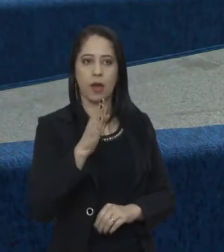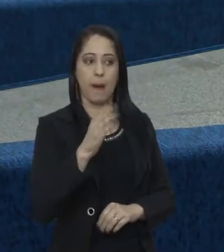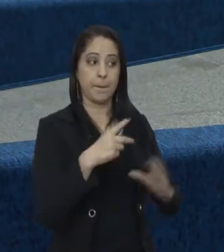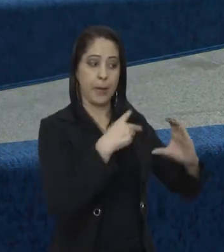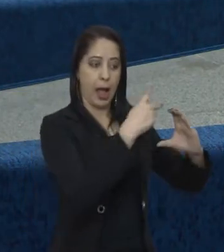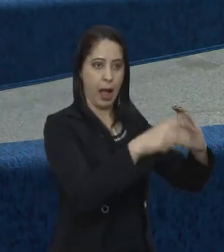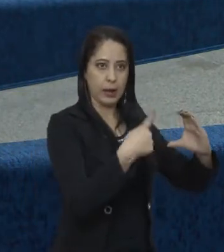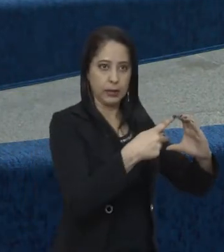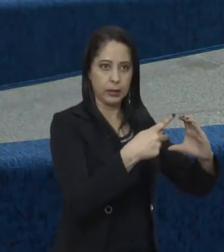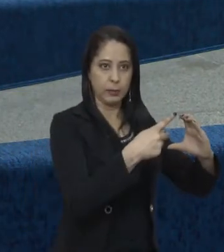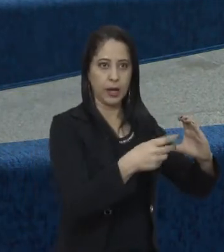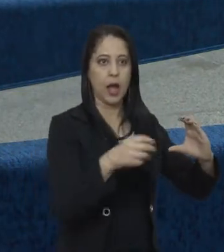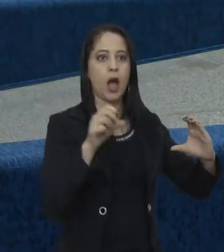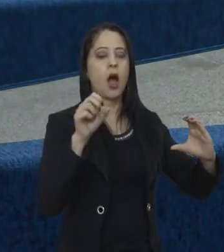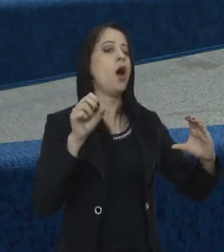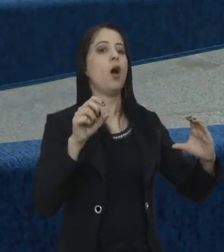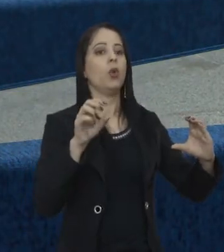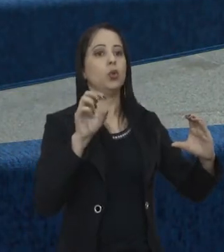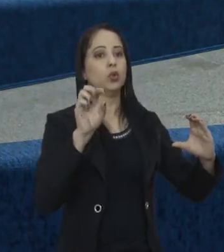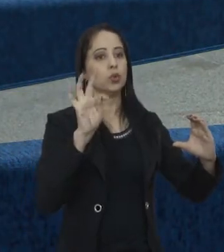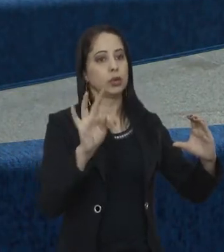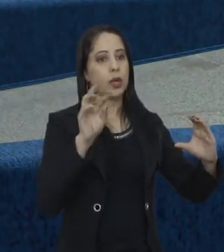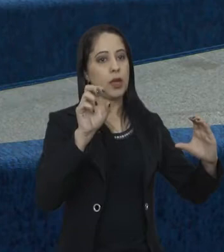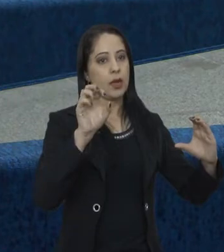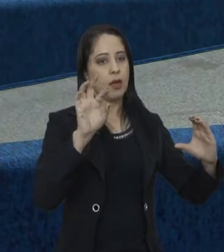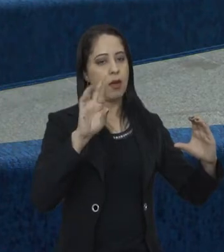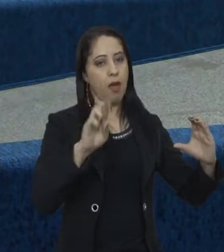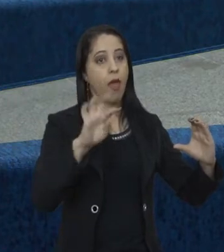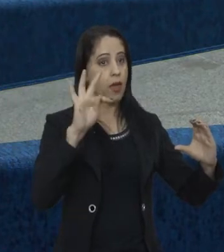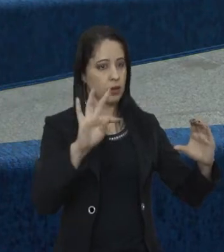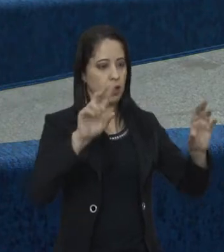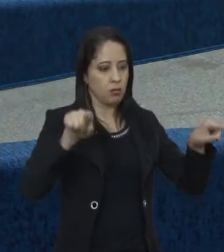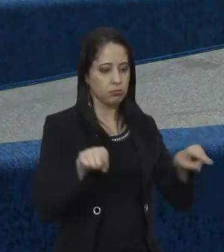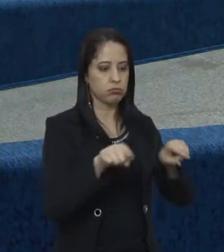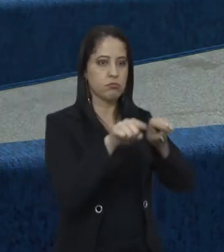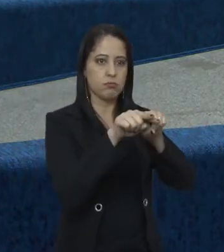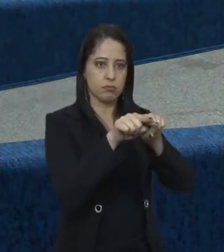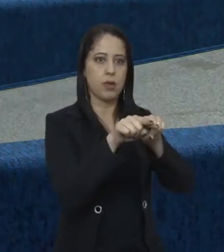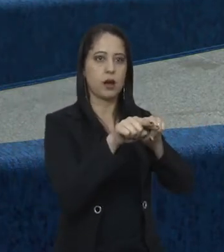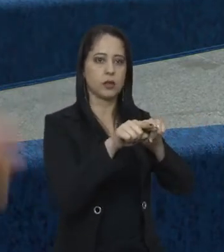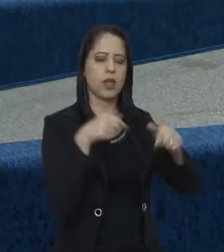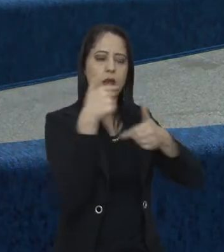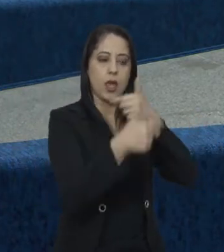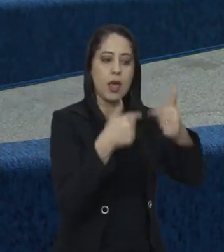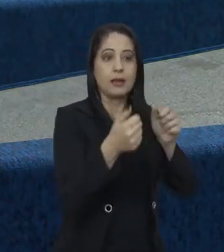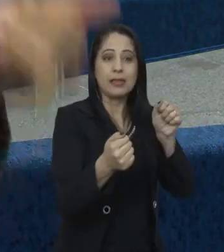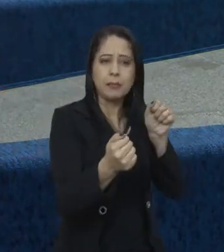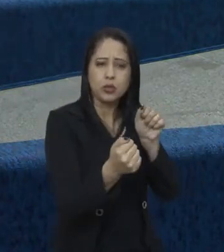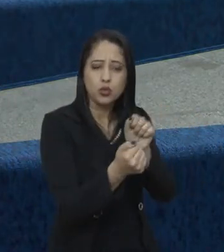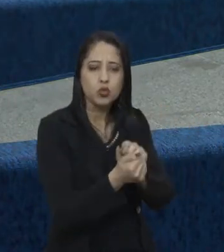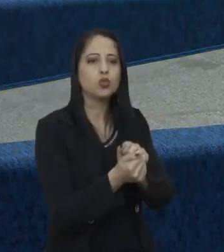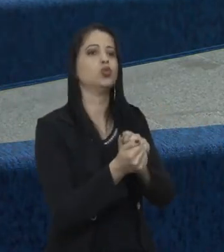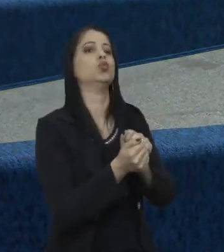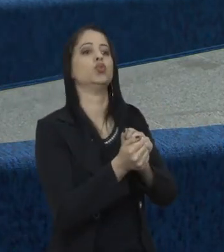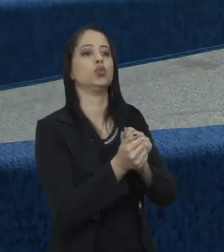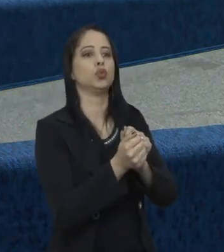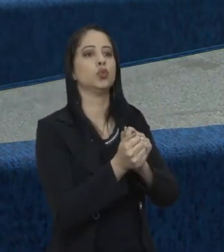Tribunal Regional do Trabalho desta desse trabalho conjunto desde materiais